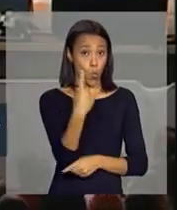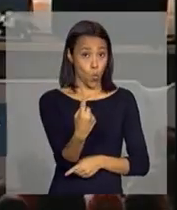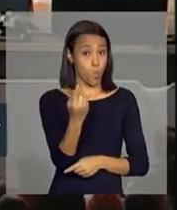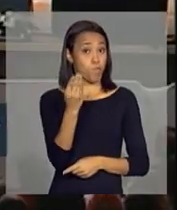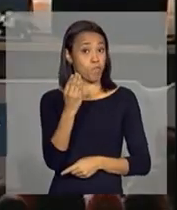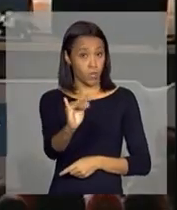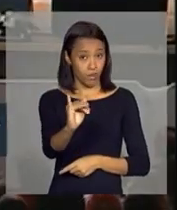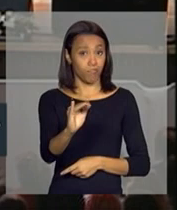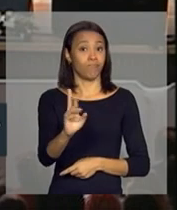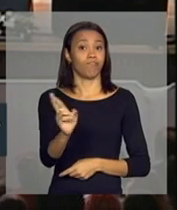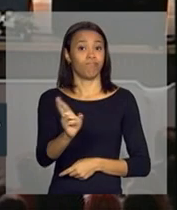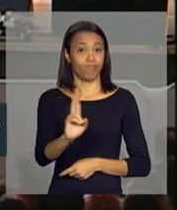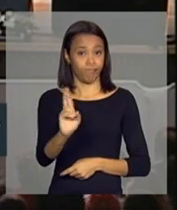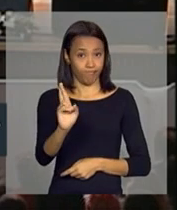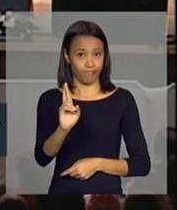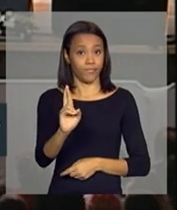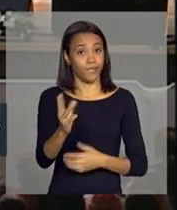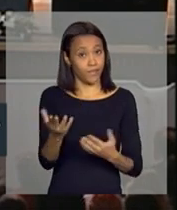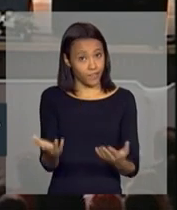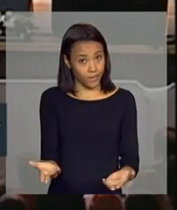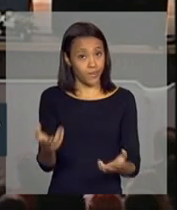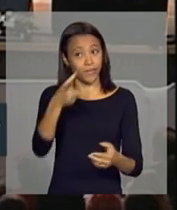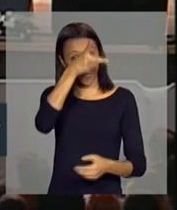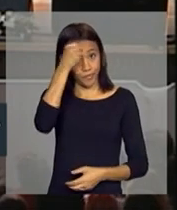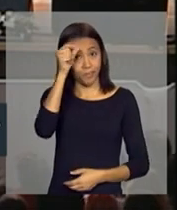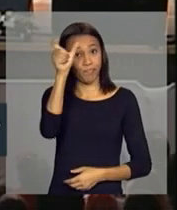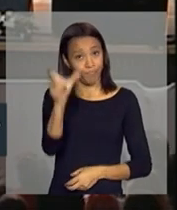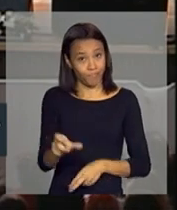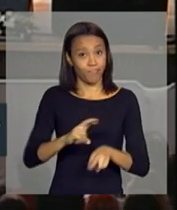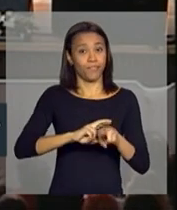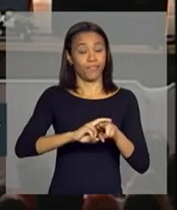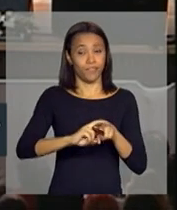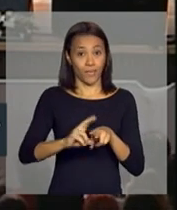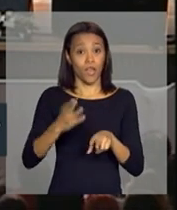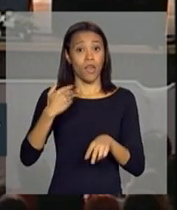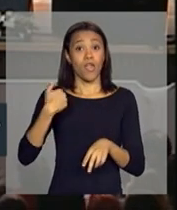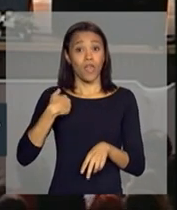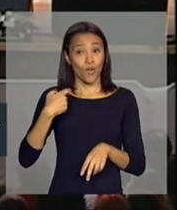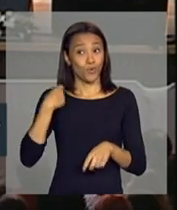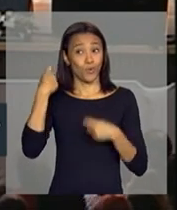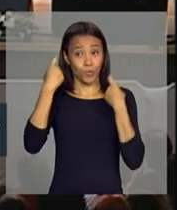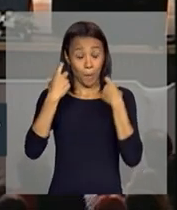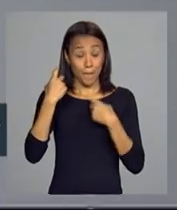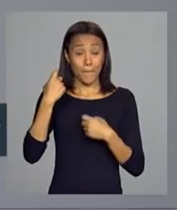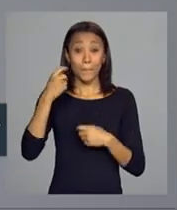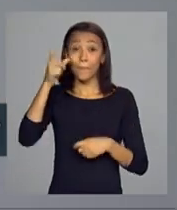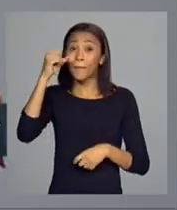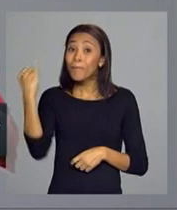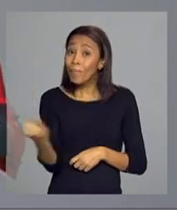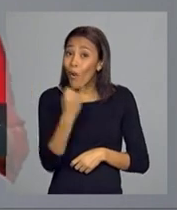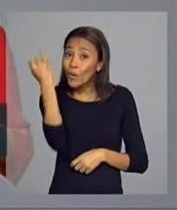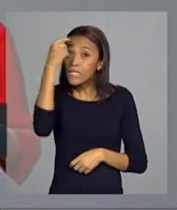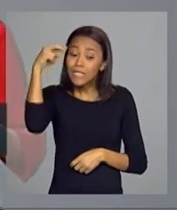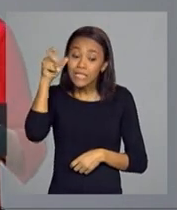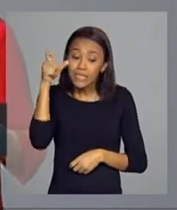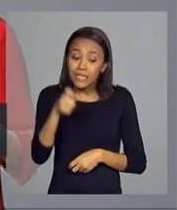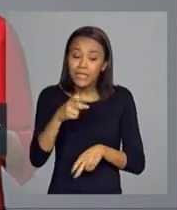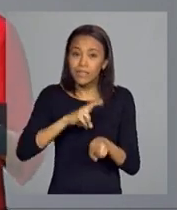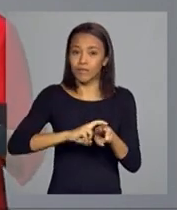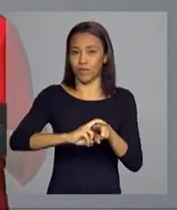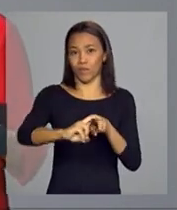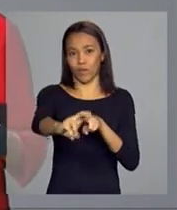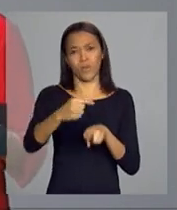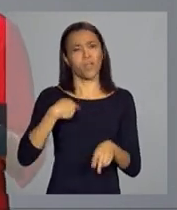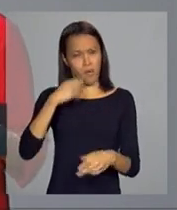R$1 bilhão. Então, prefeito, eu dou muita importância ao metrô pelo seguinte: eu acredito que